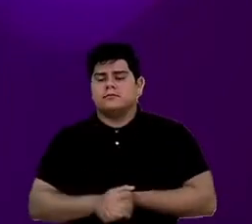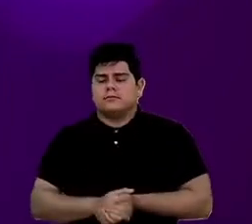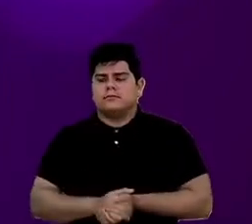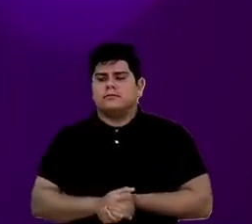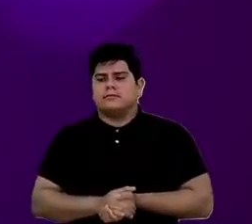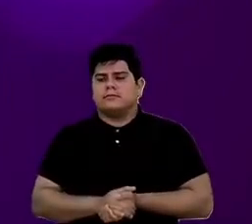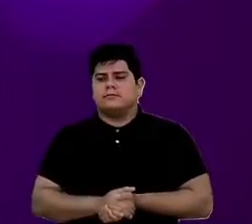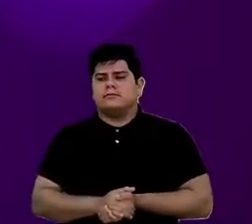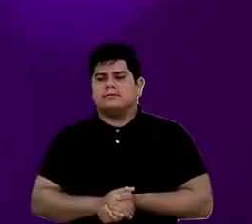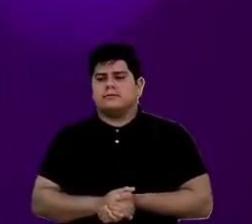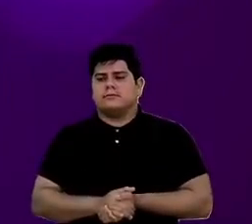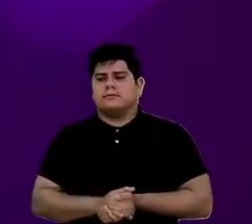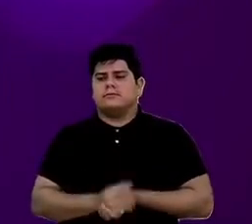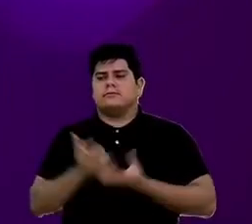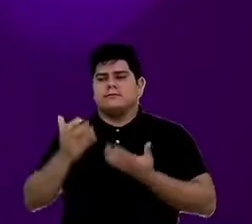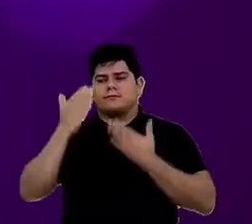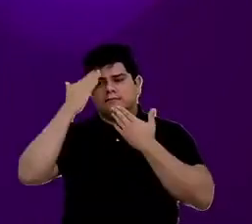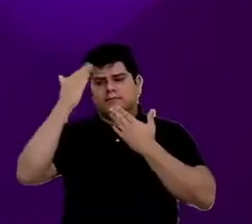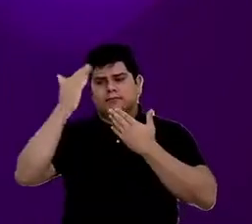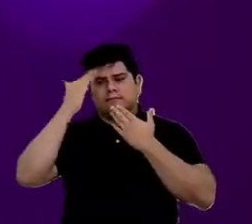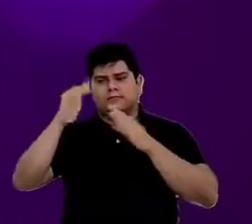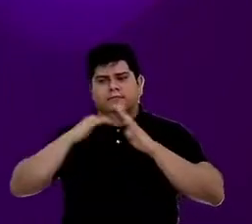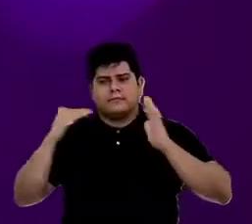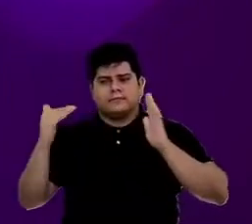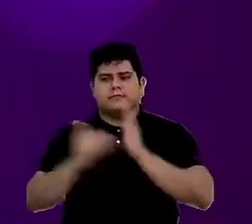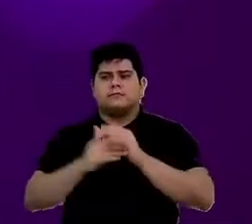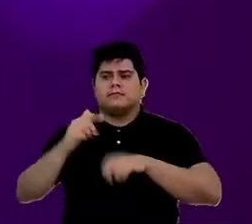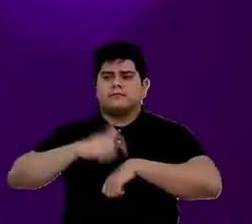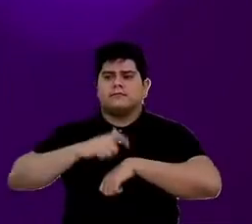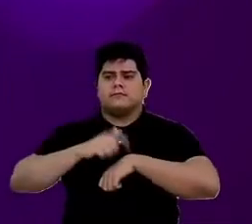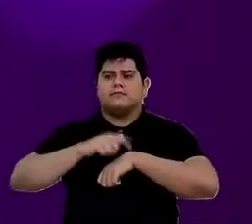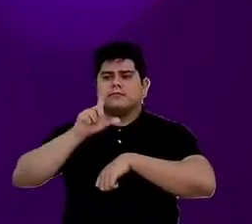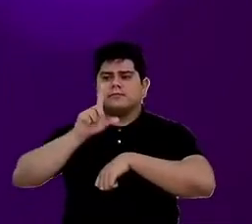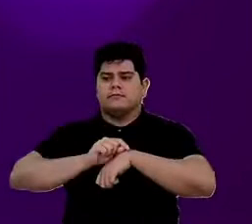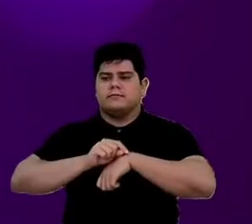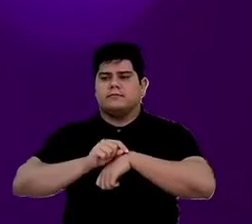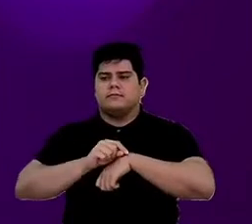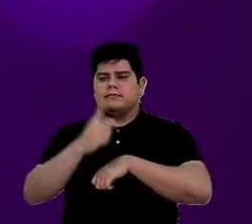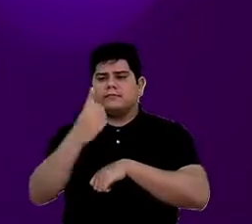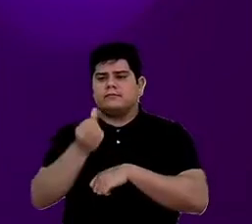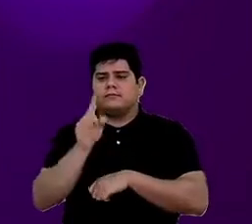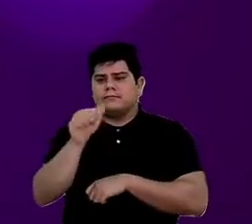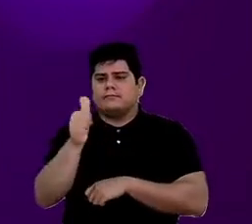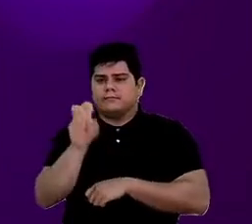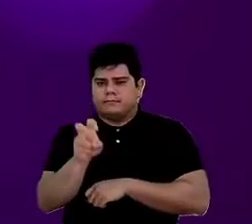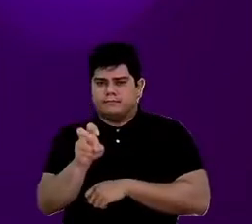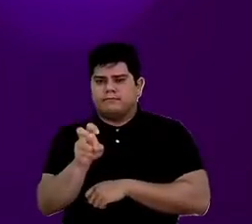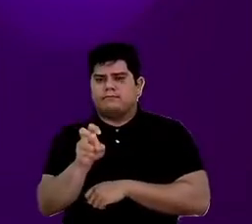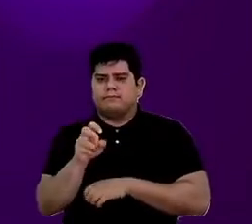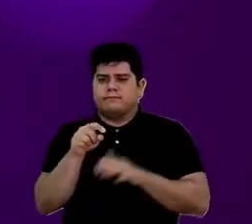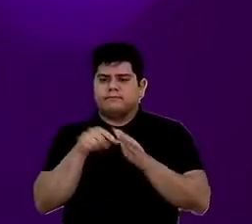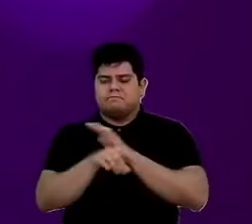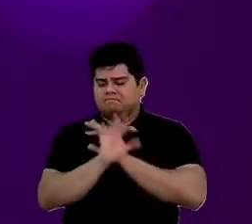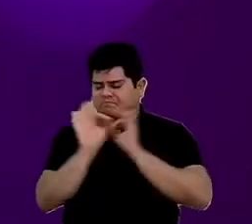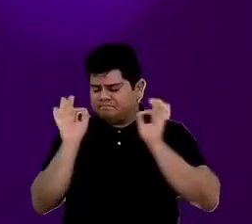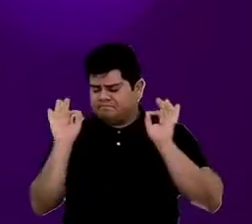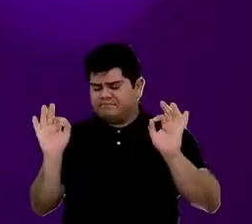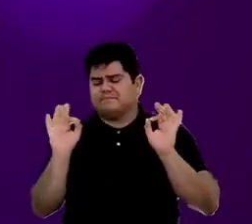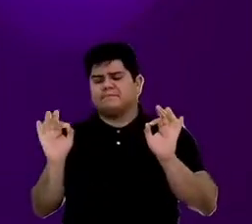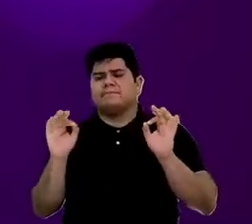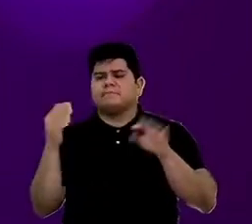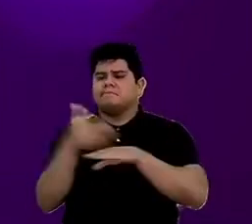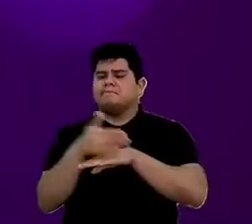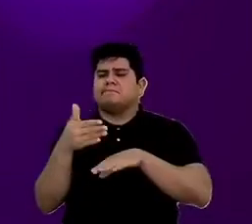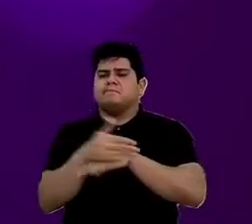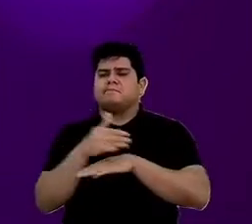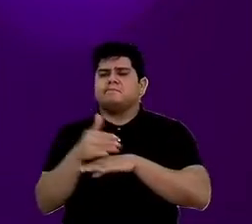Bom, olha, eu gostaria de agradecer a todos, nós estamos com um tempo aí 16h15 preciso, com perguntas excelentes e uma